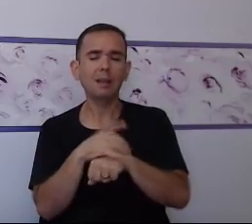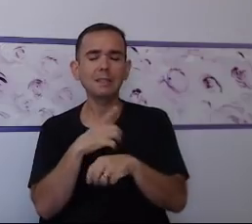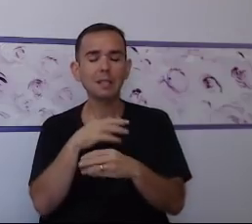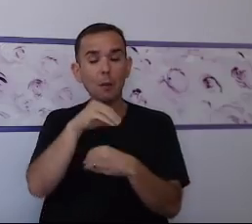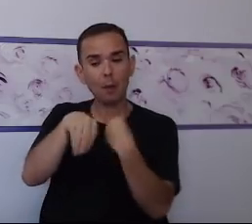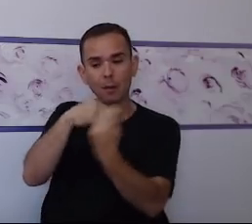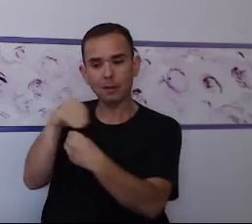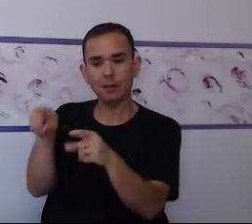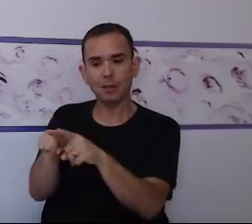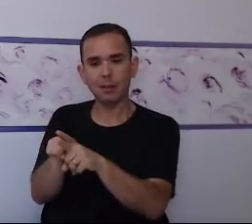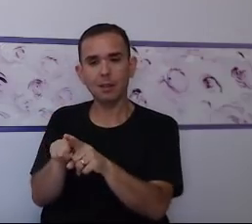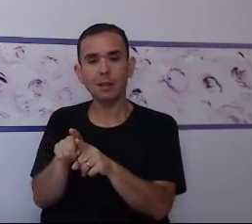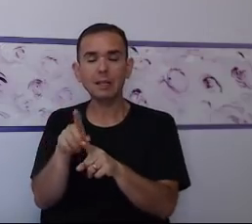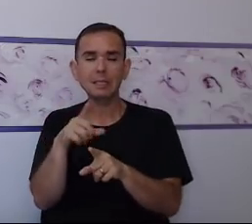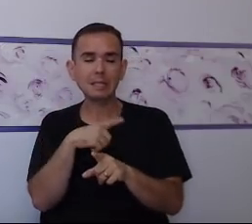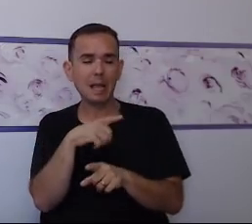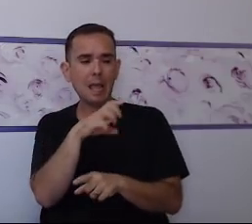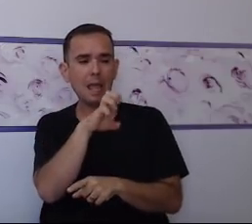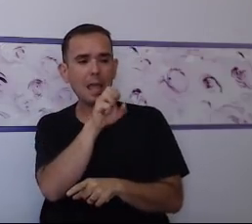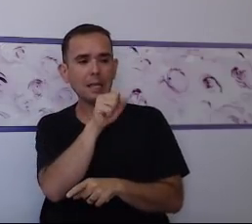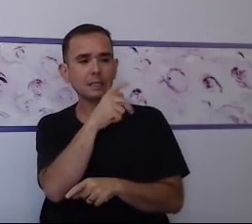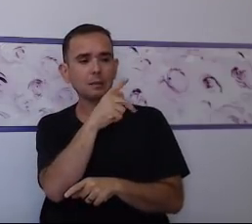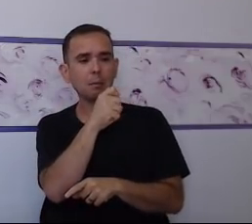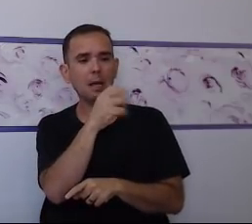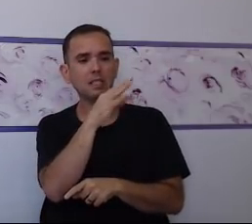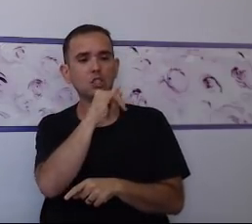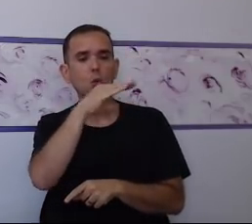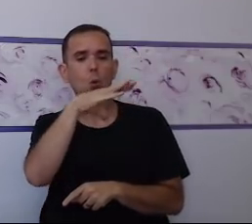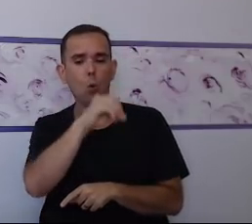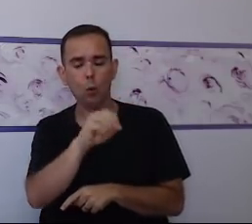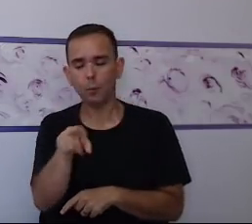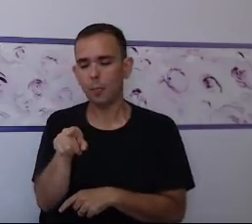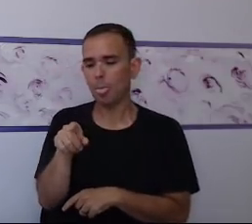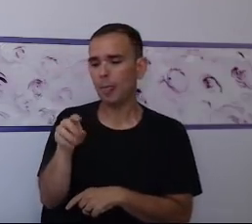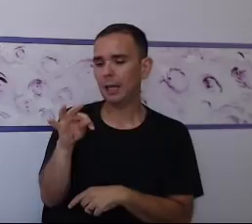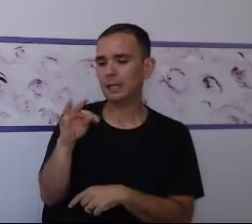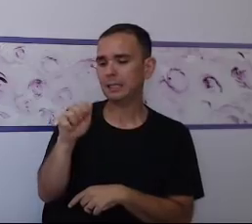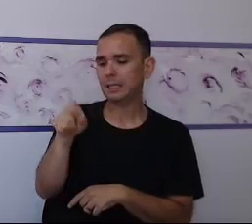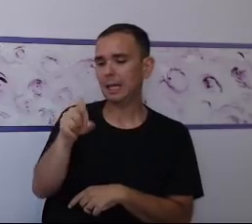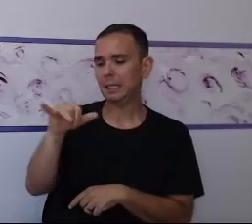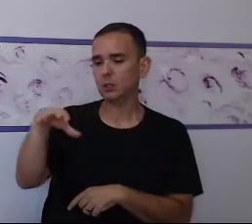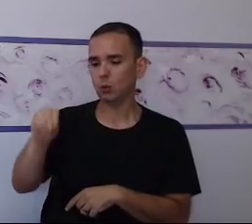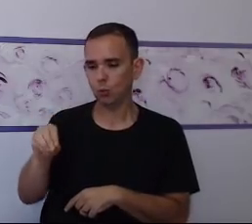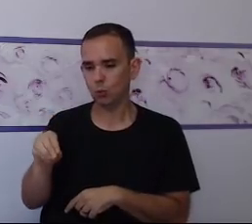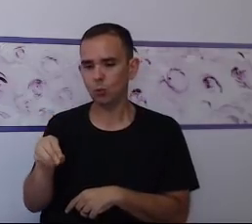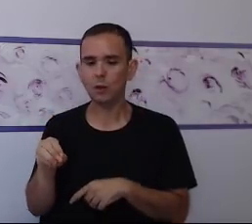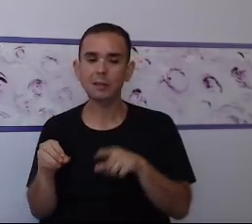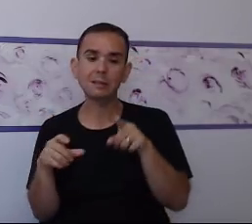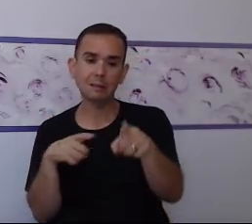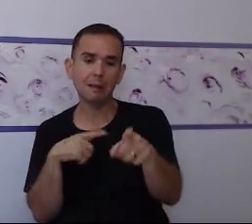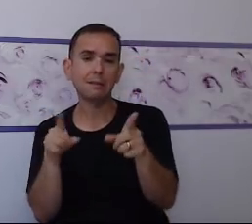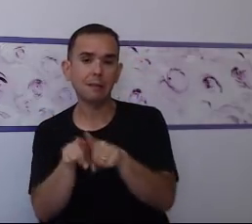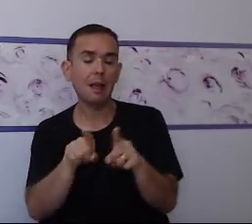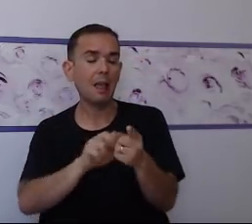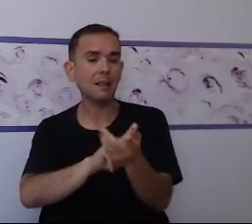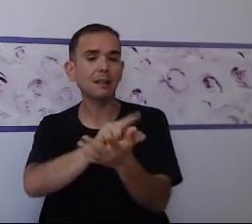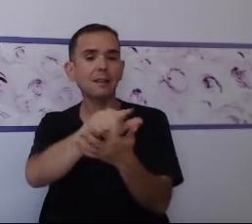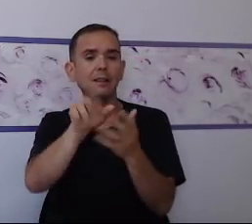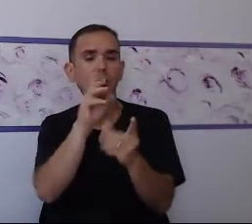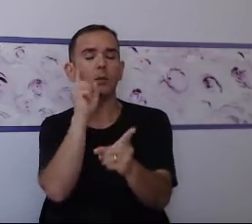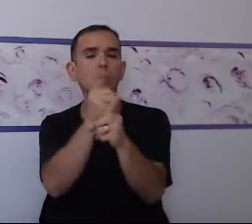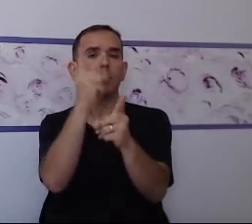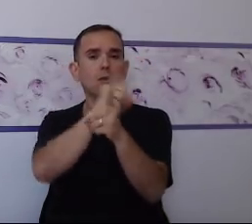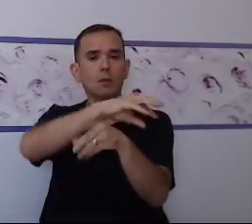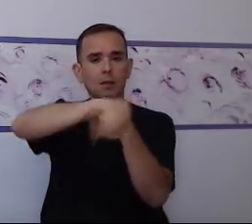mista. A gente pode ter um tipo espástico junto com o atetoide junto com o atáxico. Então, a gente pode ter esses tipos e